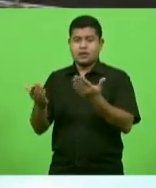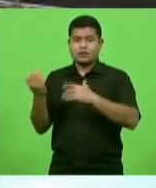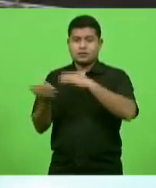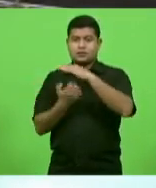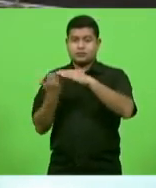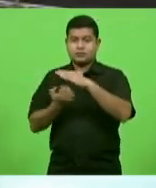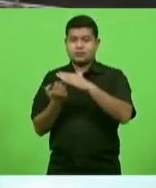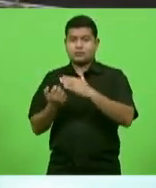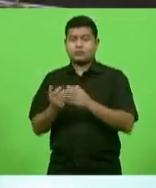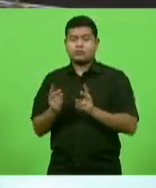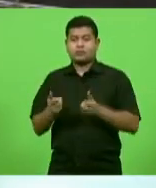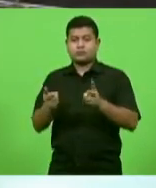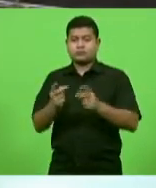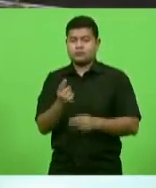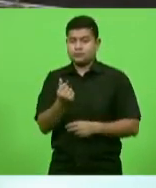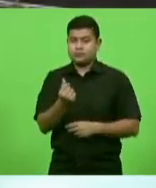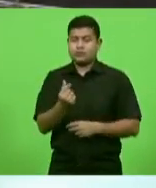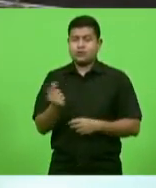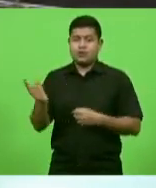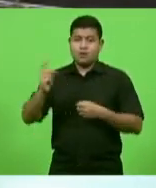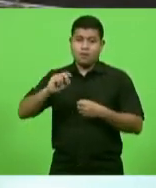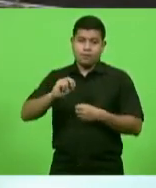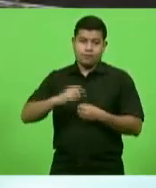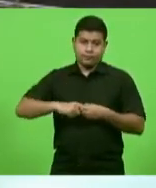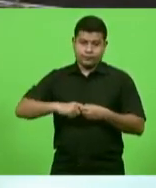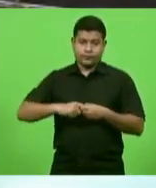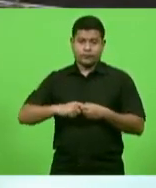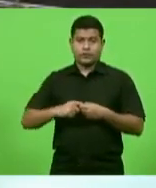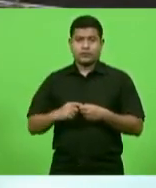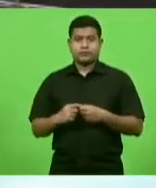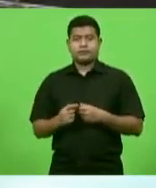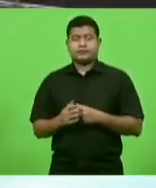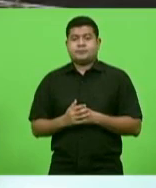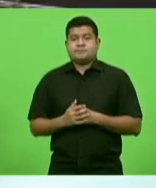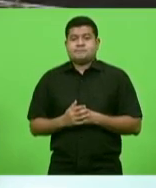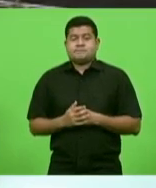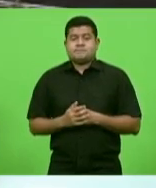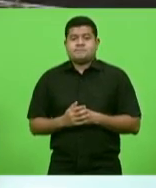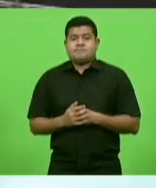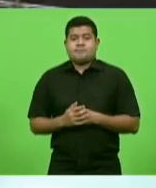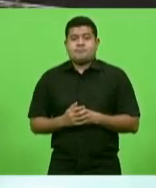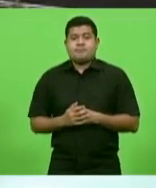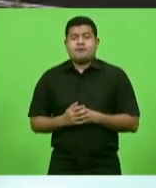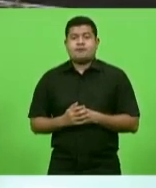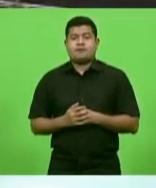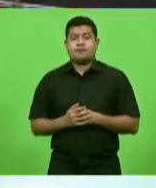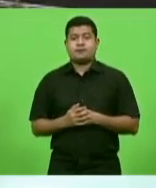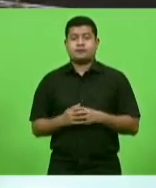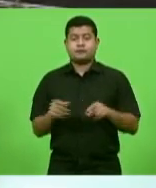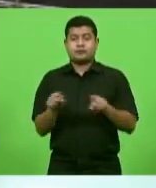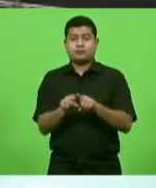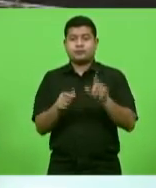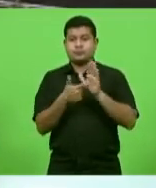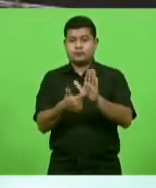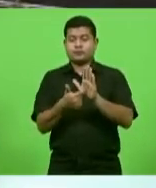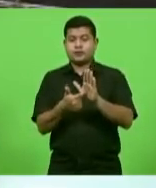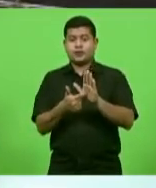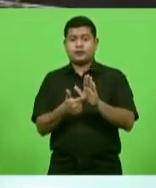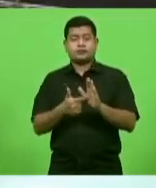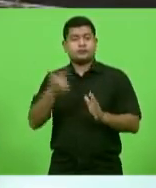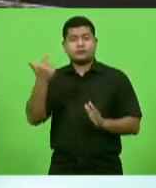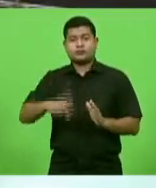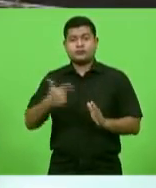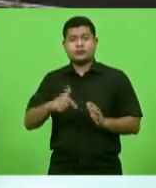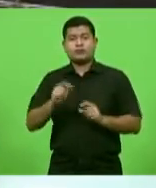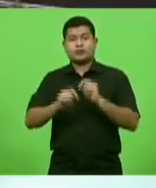para a preservação O Operário E conforme exposto não há provas de que o governador